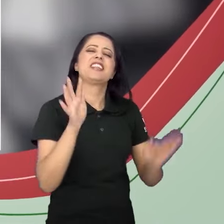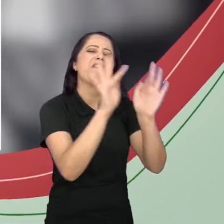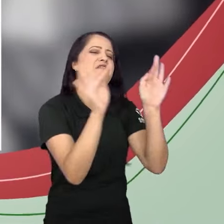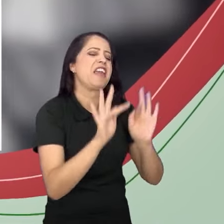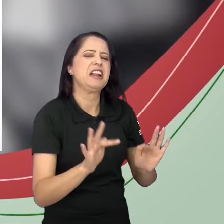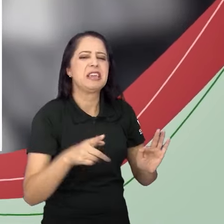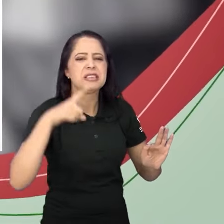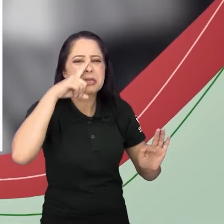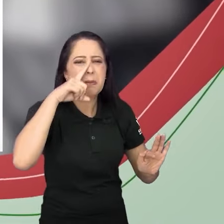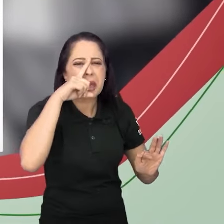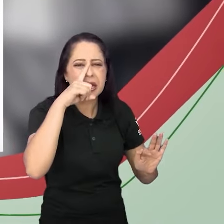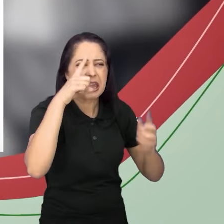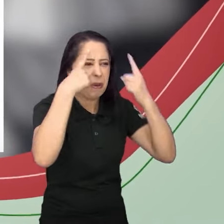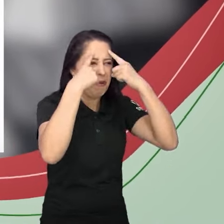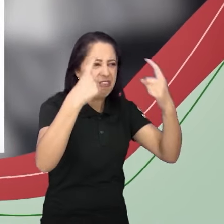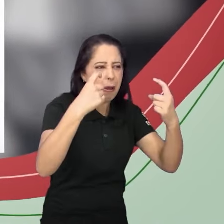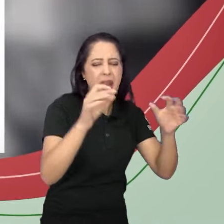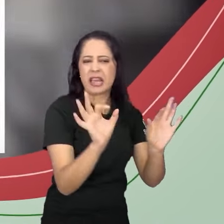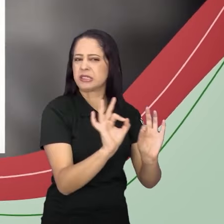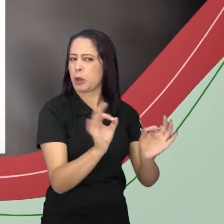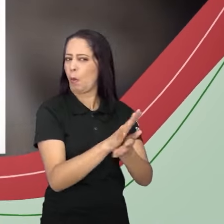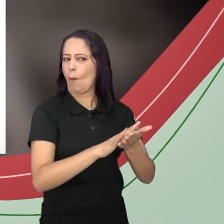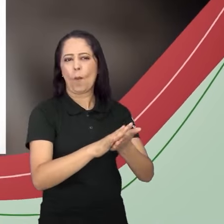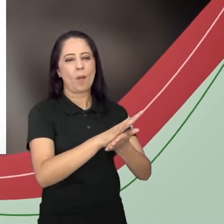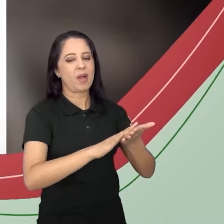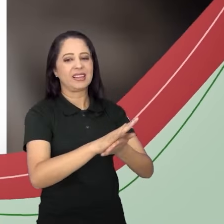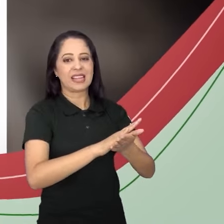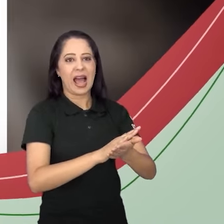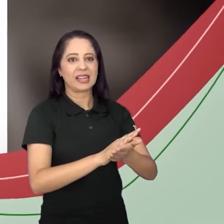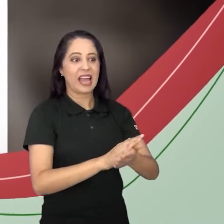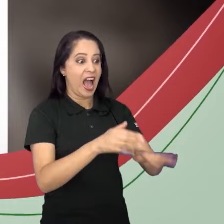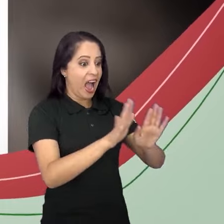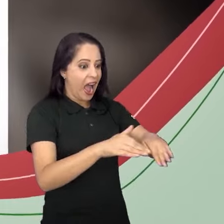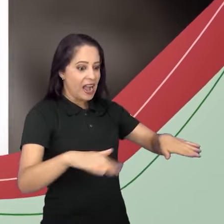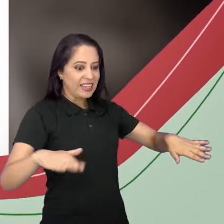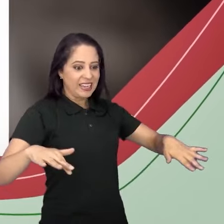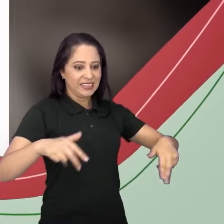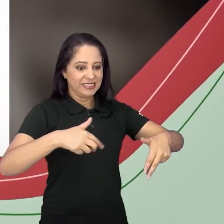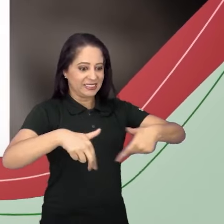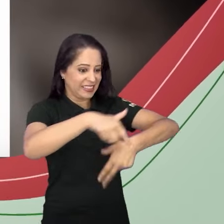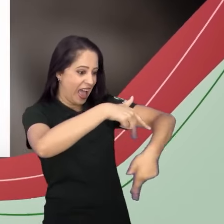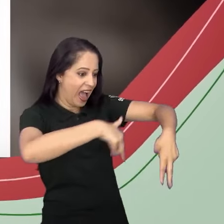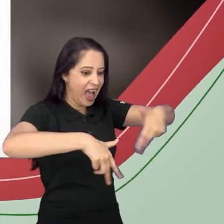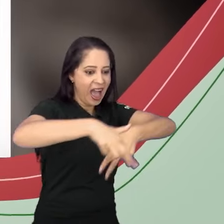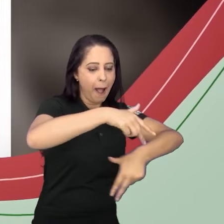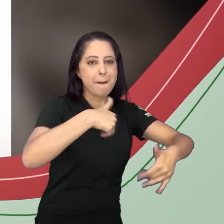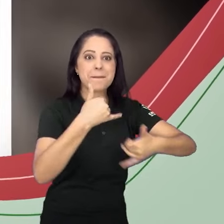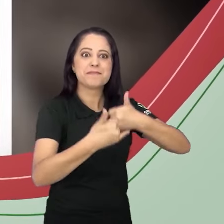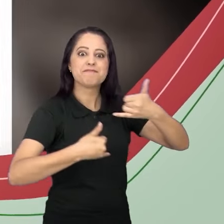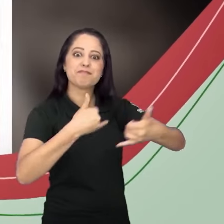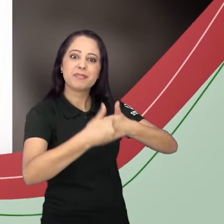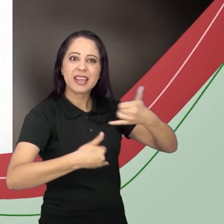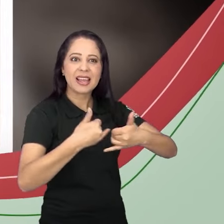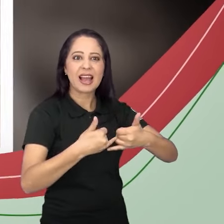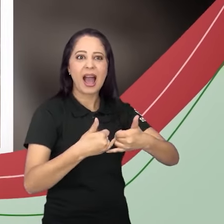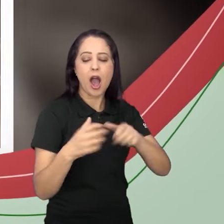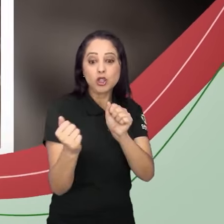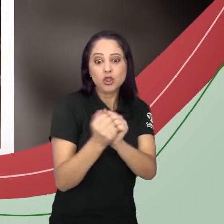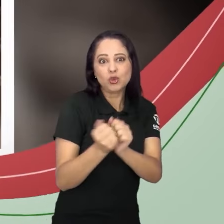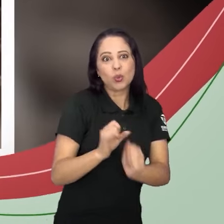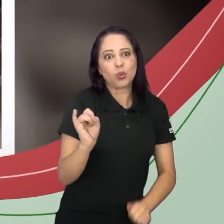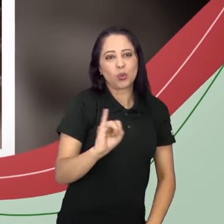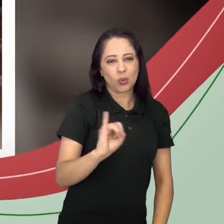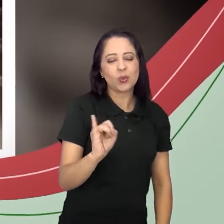sem perigo, uma infância sem violência, uma infância onde criança podia brincar e conviver com os